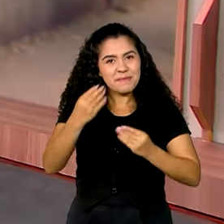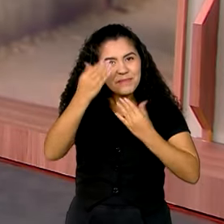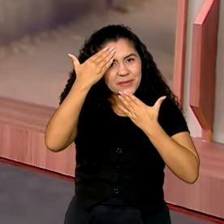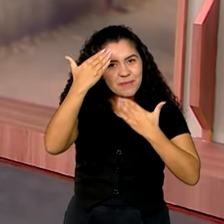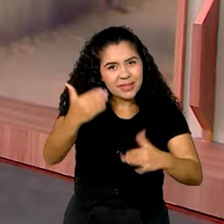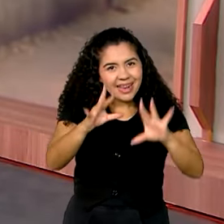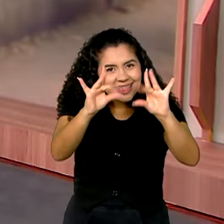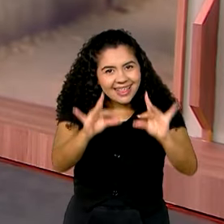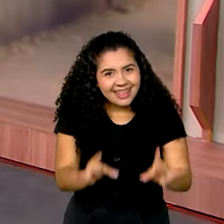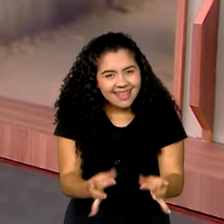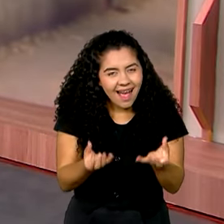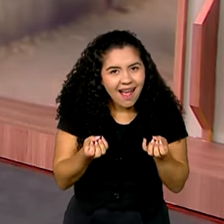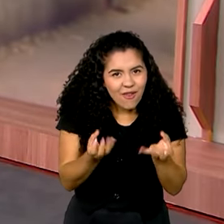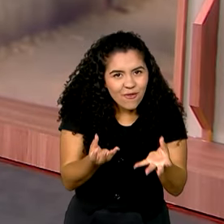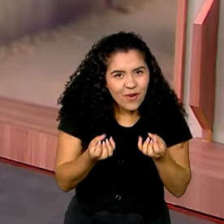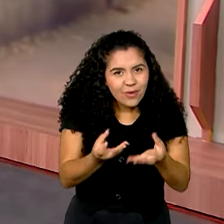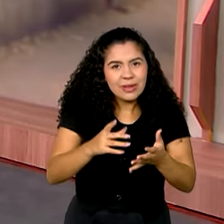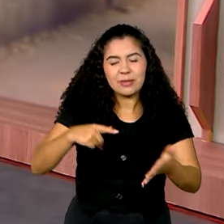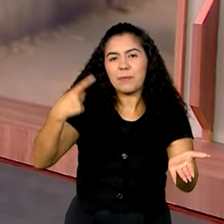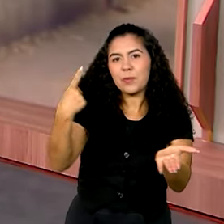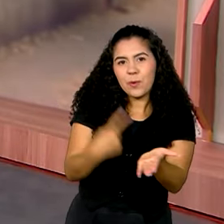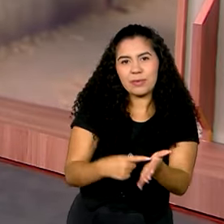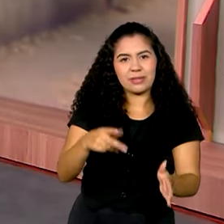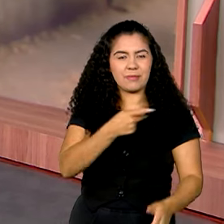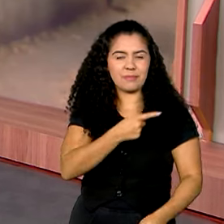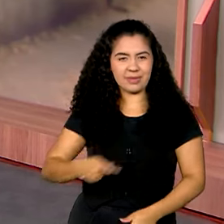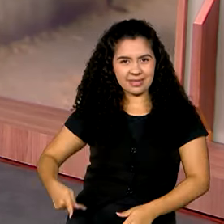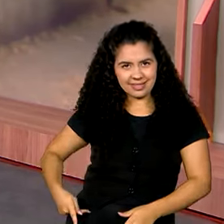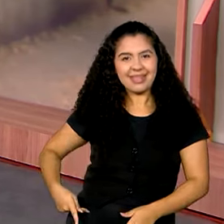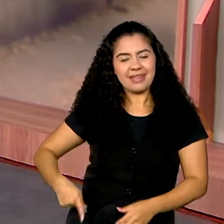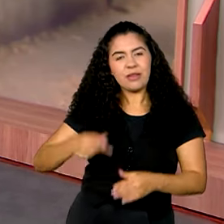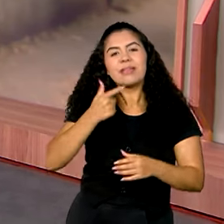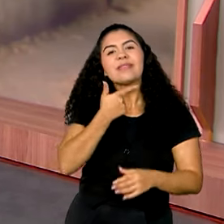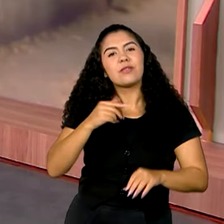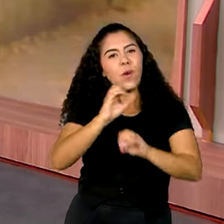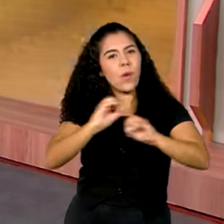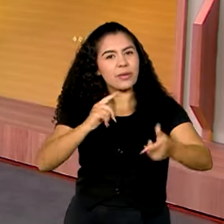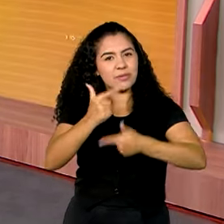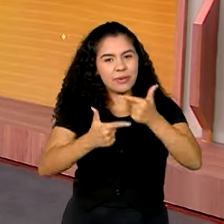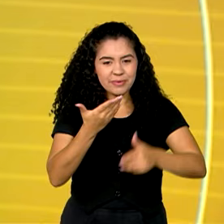essa atualização aí na agenda do presidente. Bom trabalho para você em São Paulo.